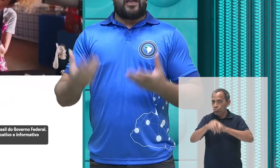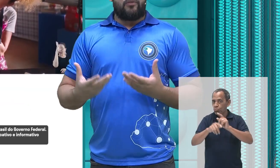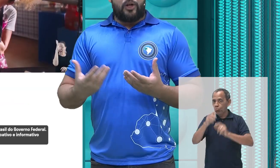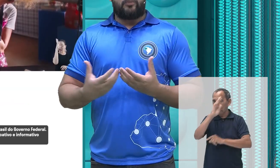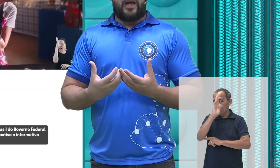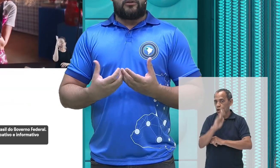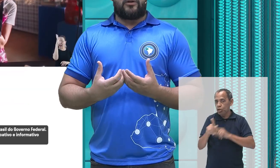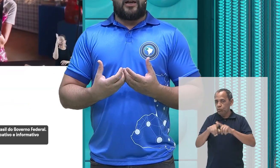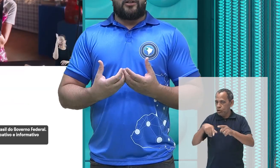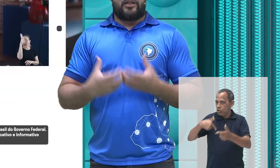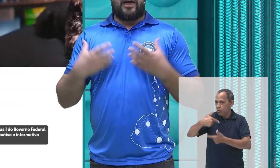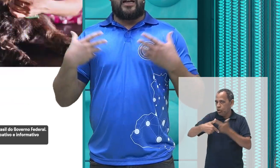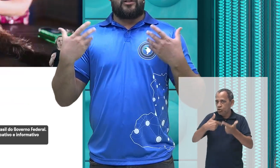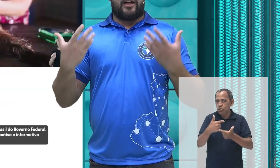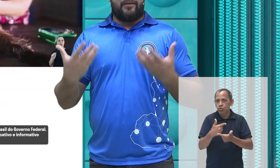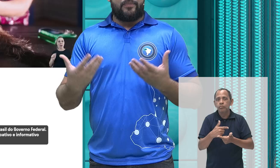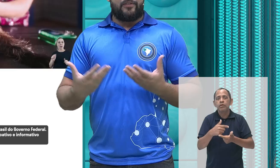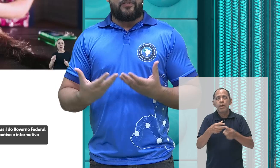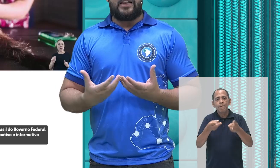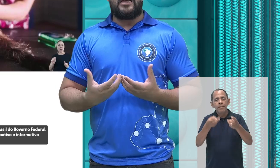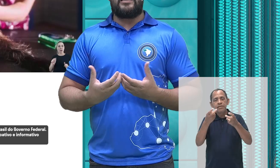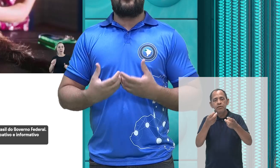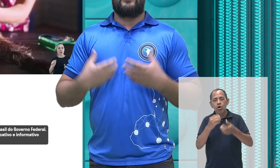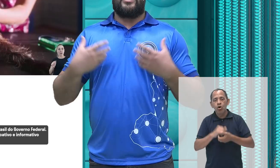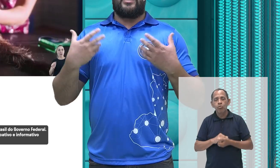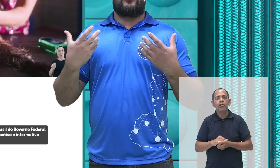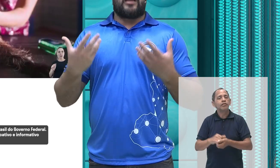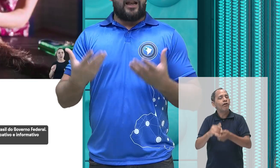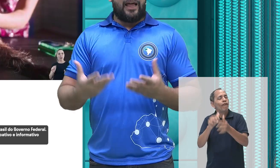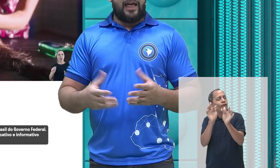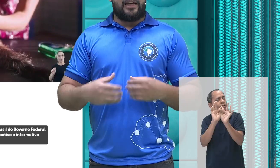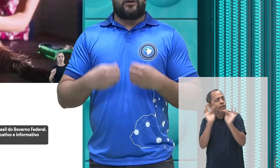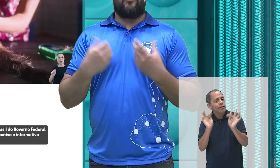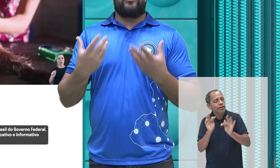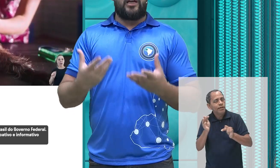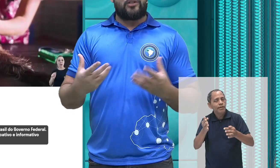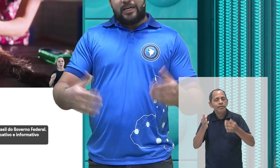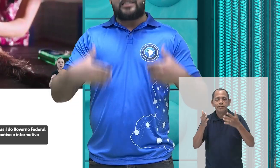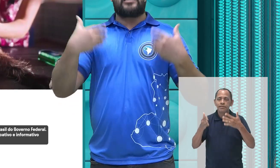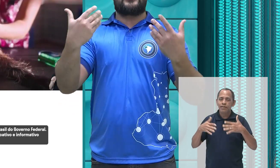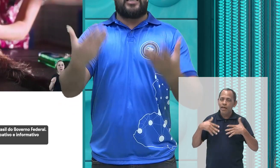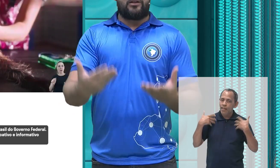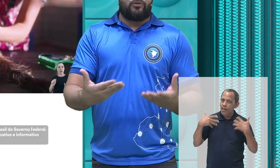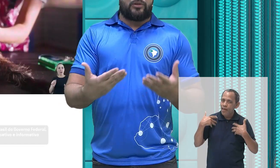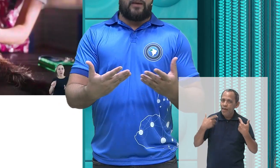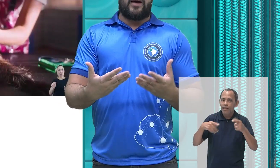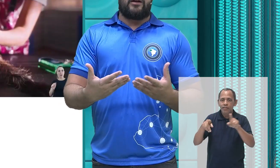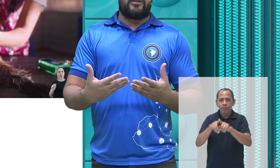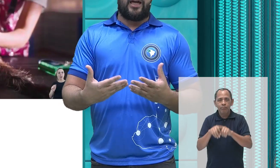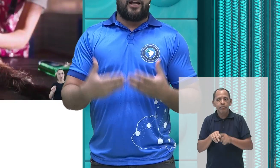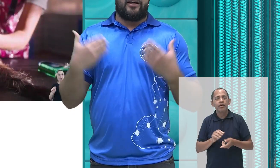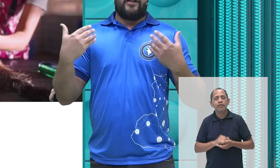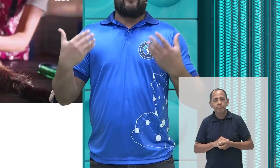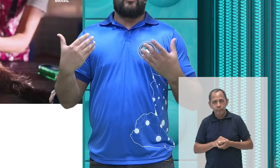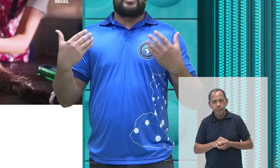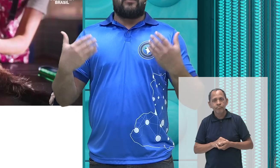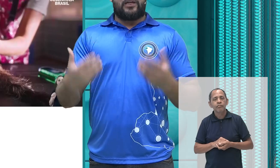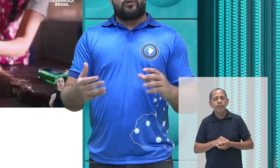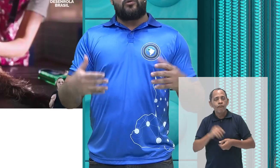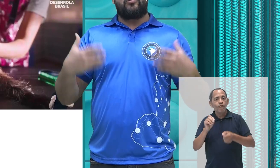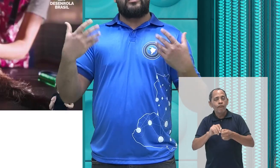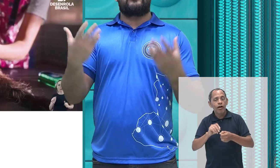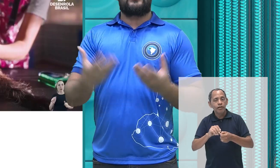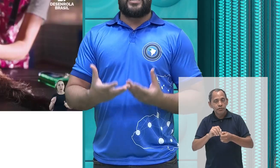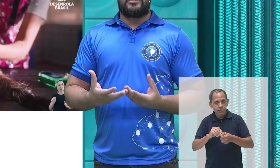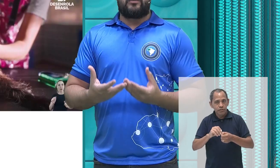E observe um aspecto que ela está feliz, ela está alegre, contente, exercendo o trabalho dela. Então, observe